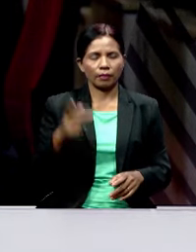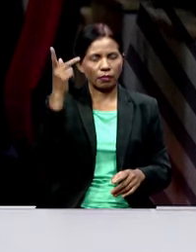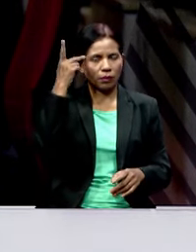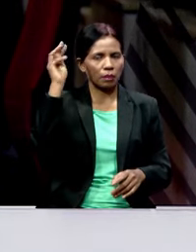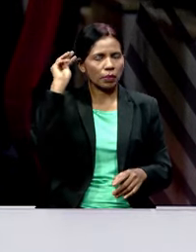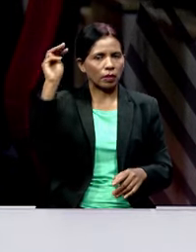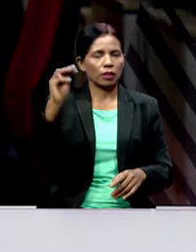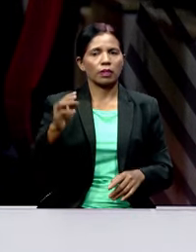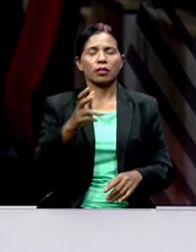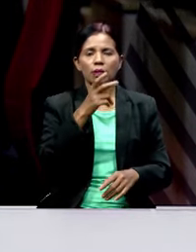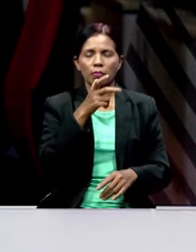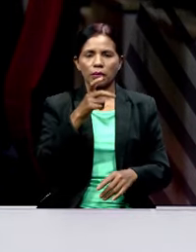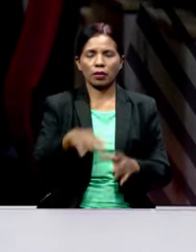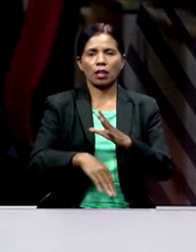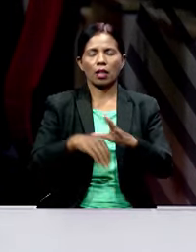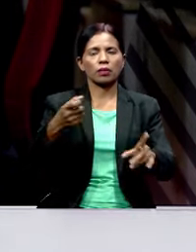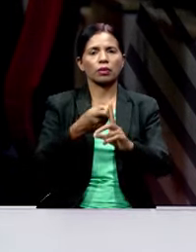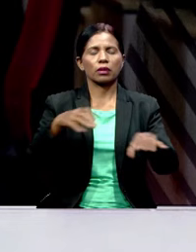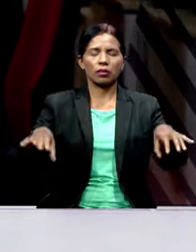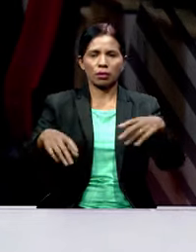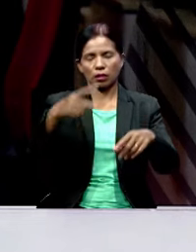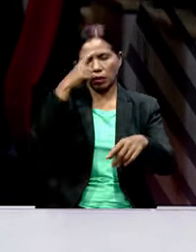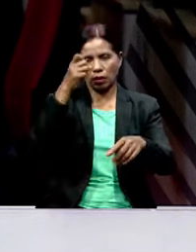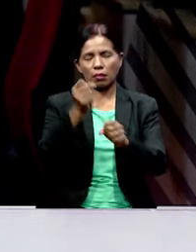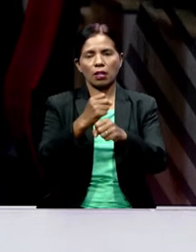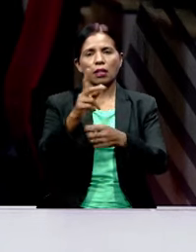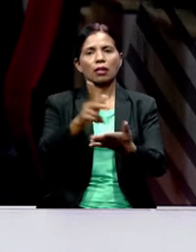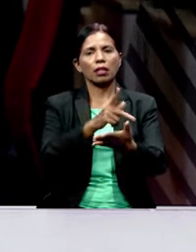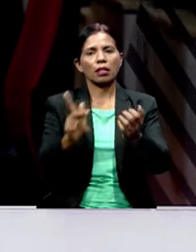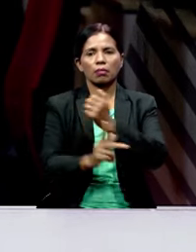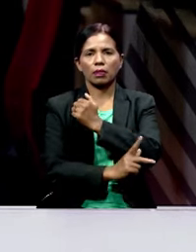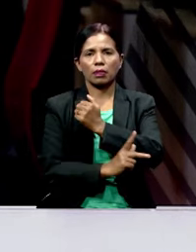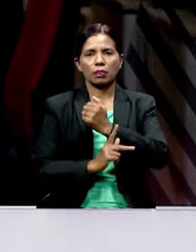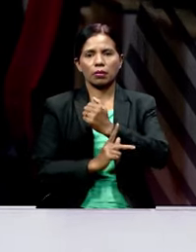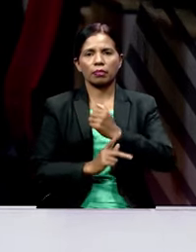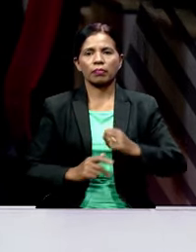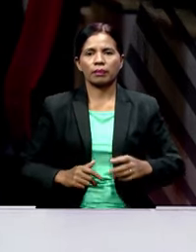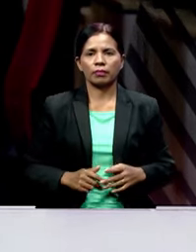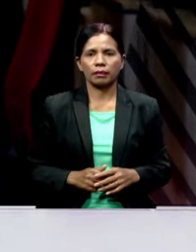Primeiro-ministro Portugal resigna ante a alegação crime e corrupção.